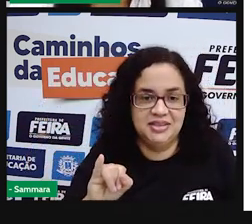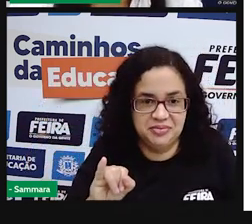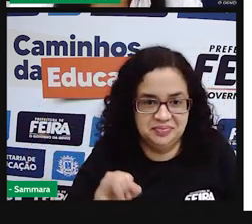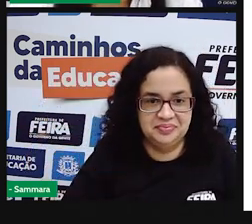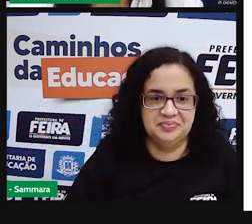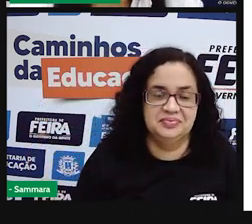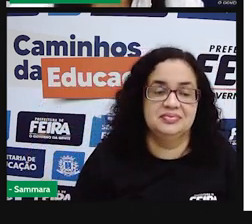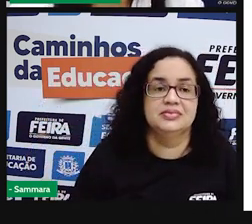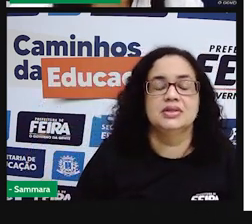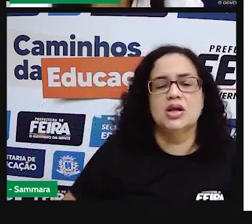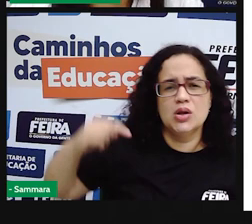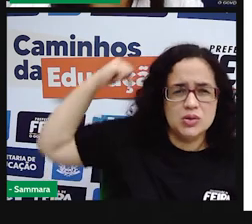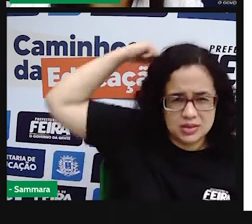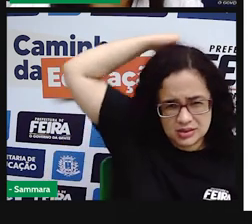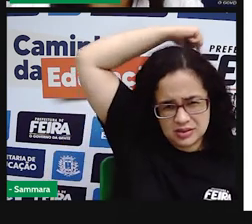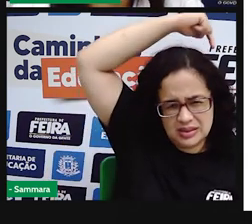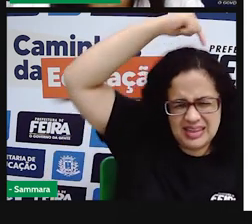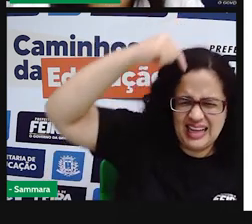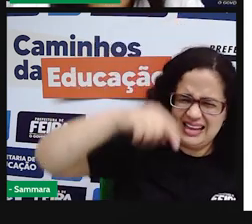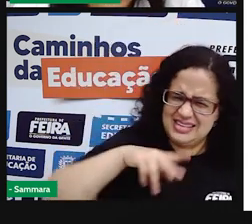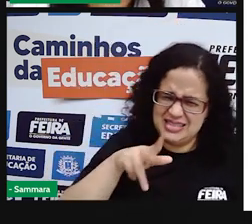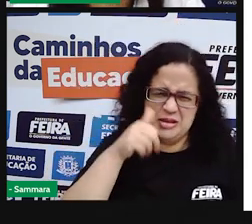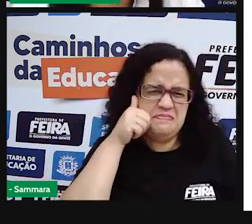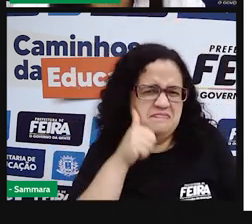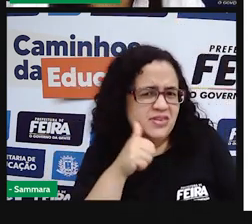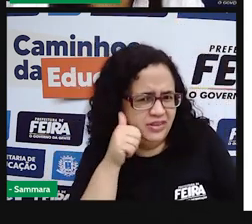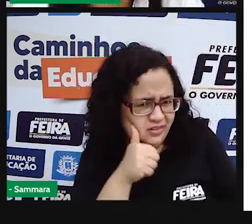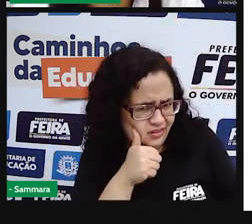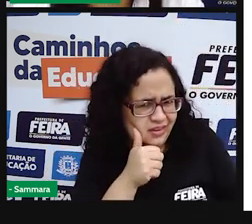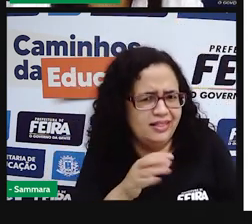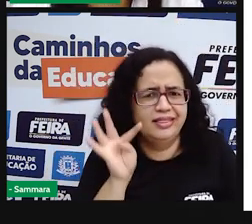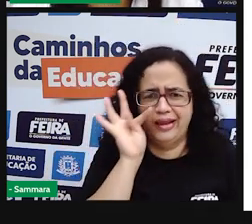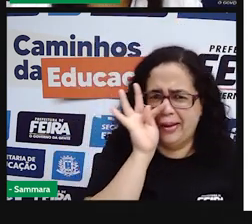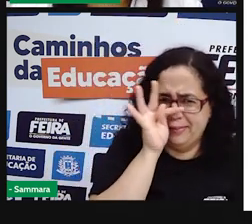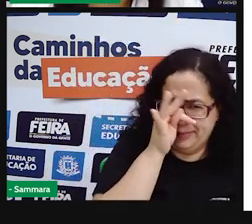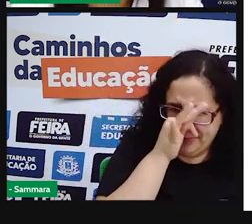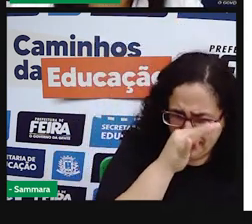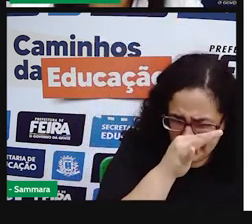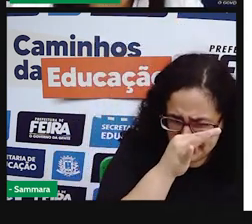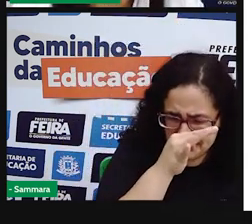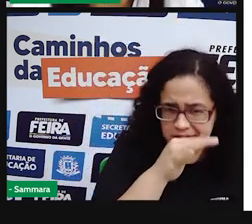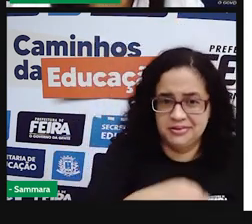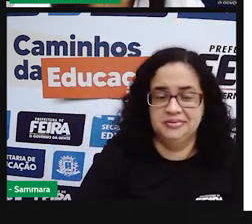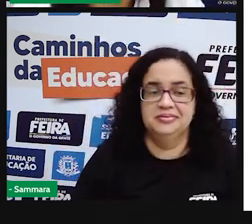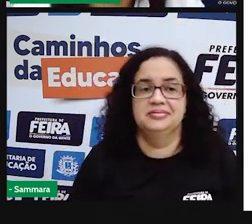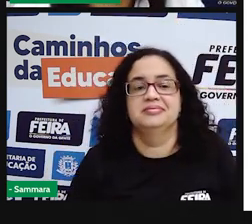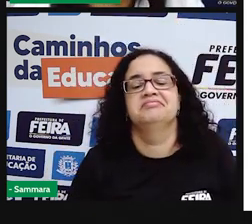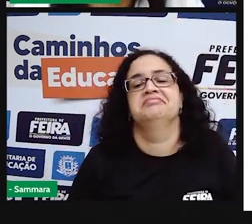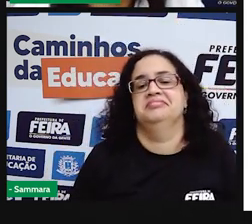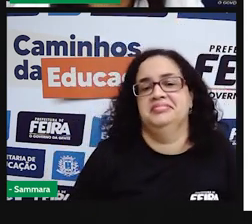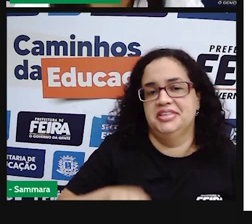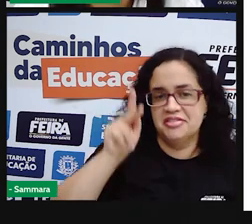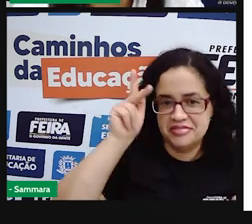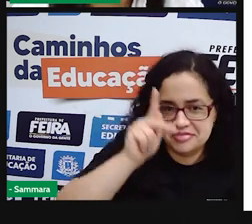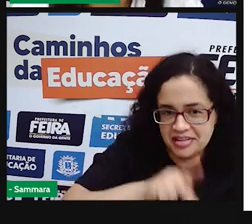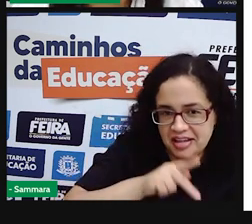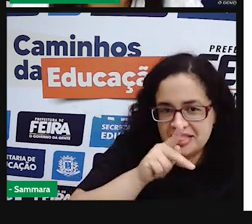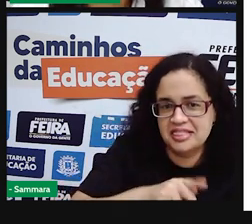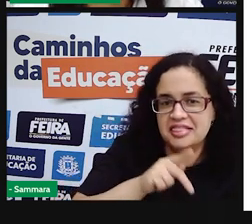E o santo diz: Essa Magali é fogo. E Chico, fogo a